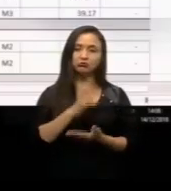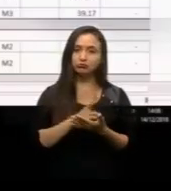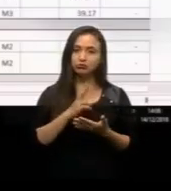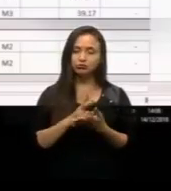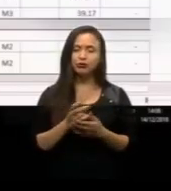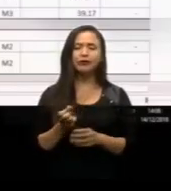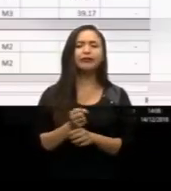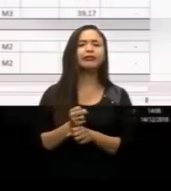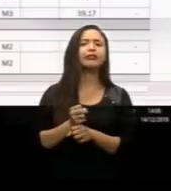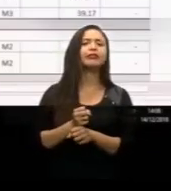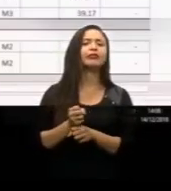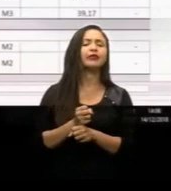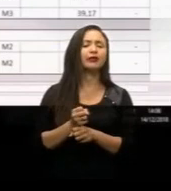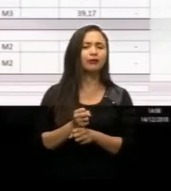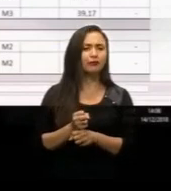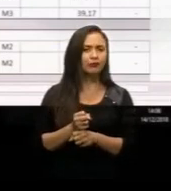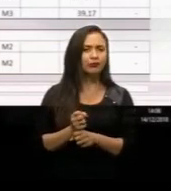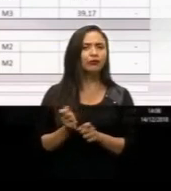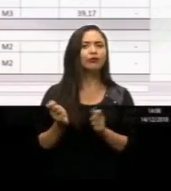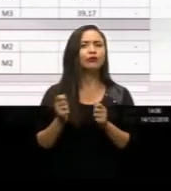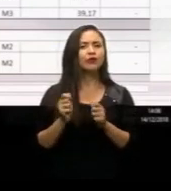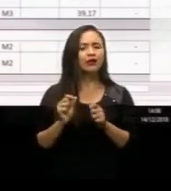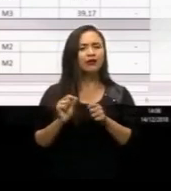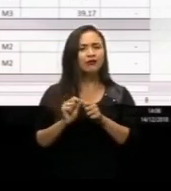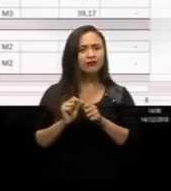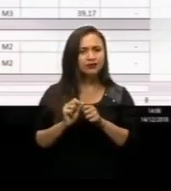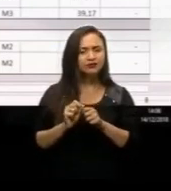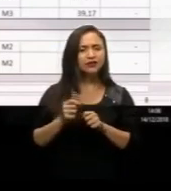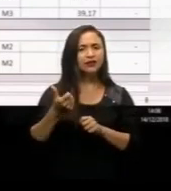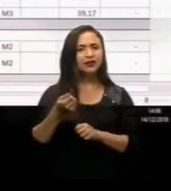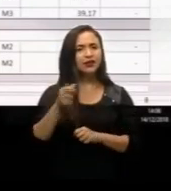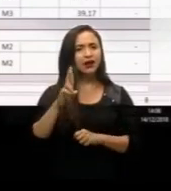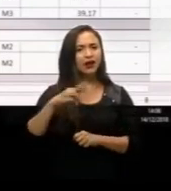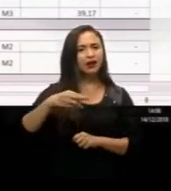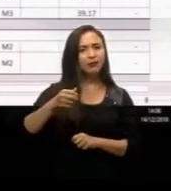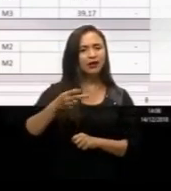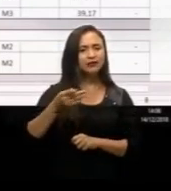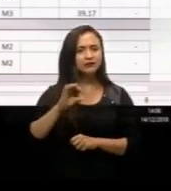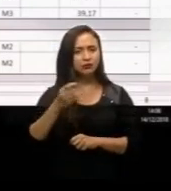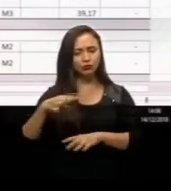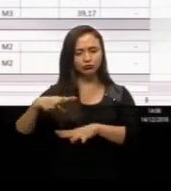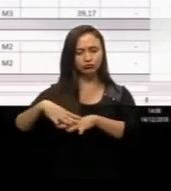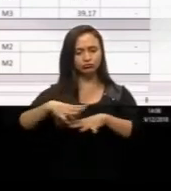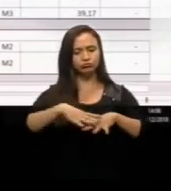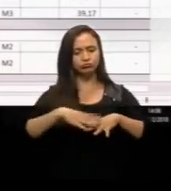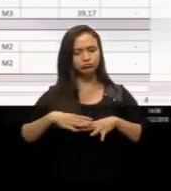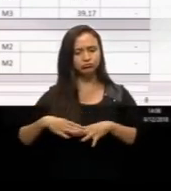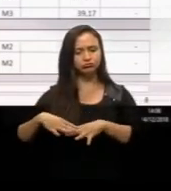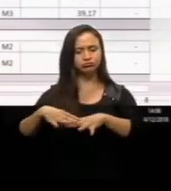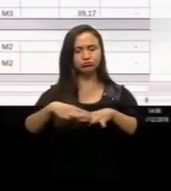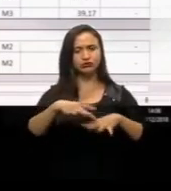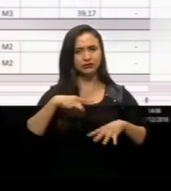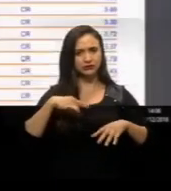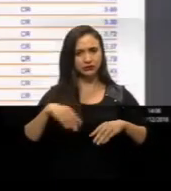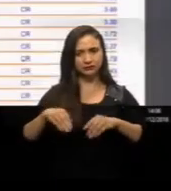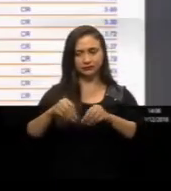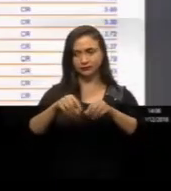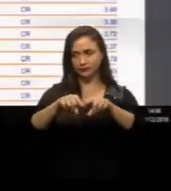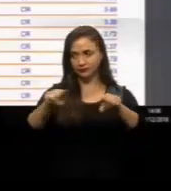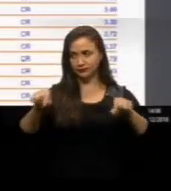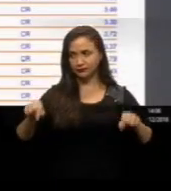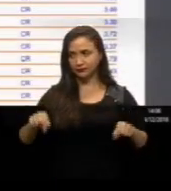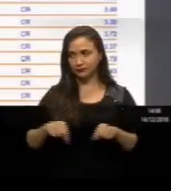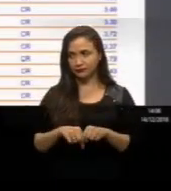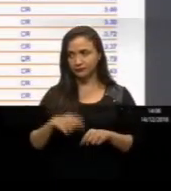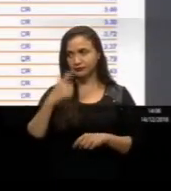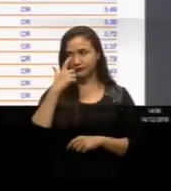tempo leva um armador para fazer essa armação da fundação, tá? Então, aço CA50, 8 milímetros vergalhão,